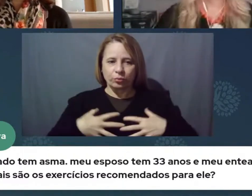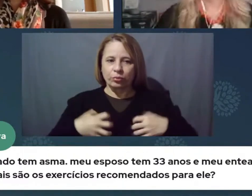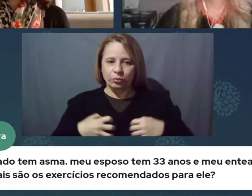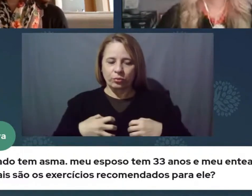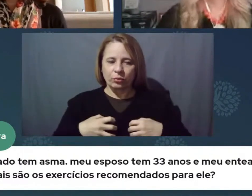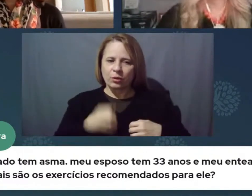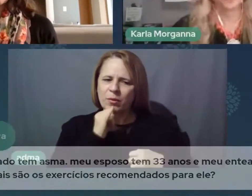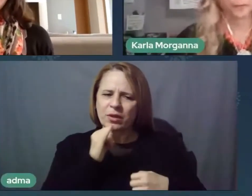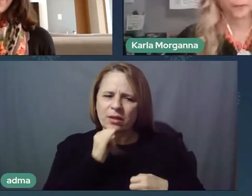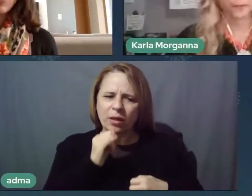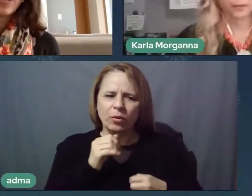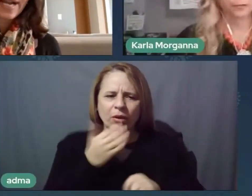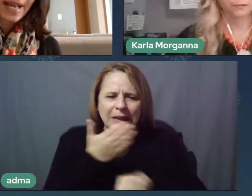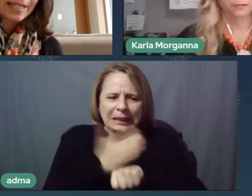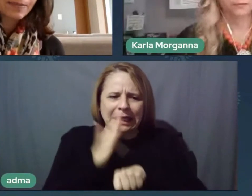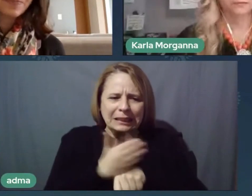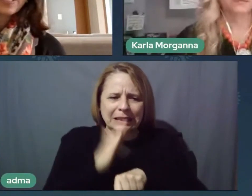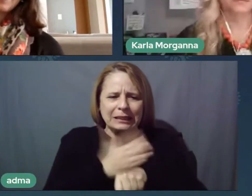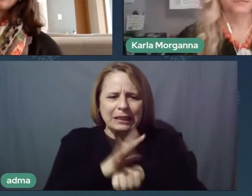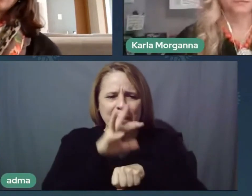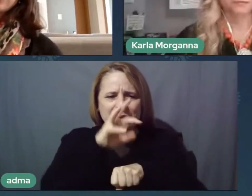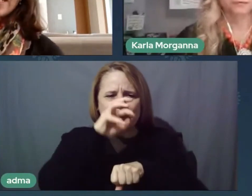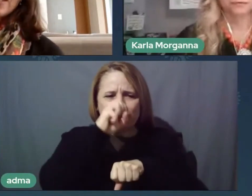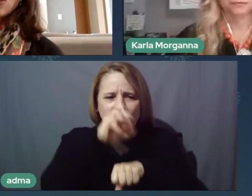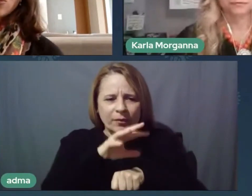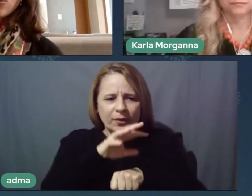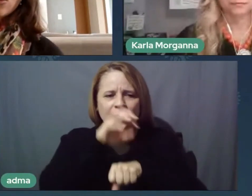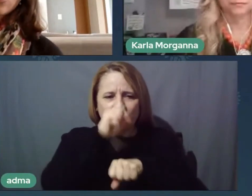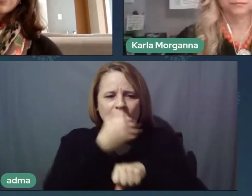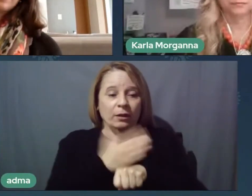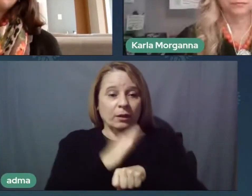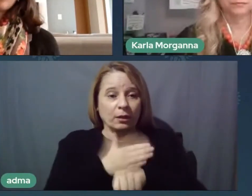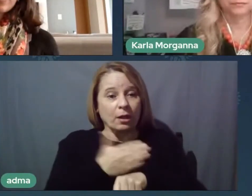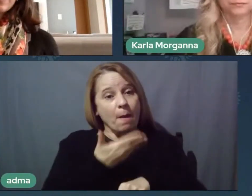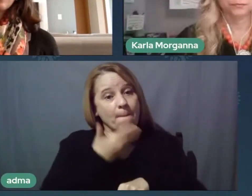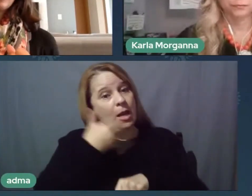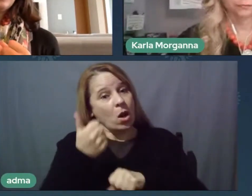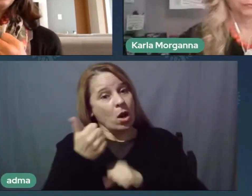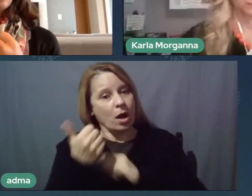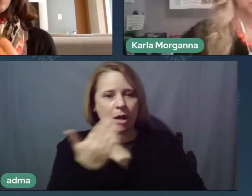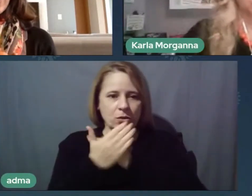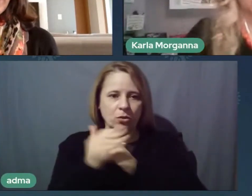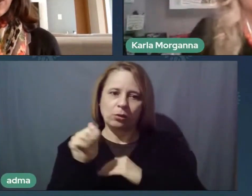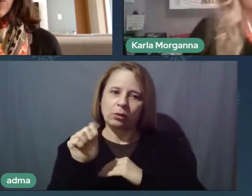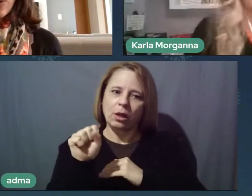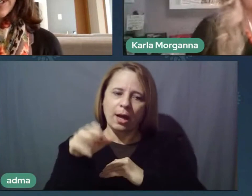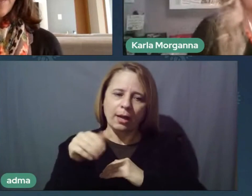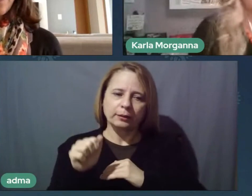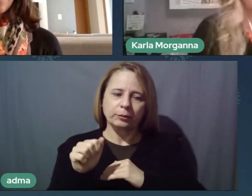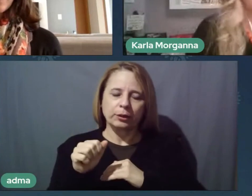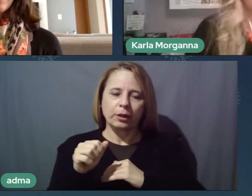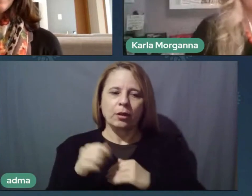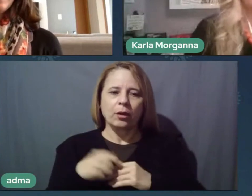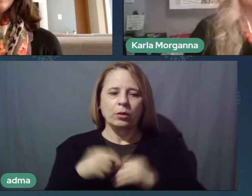exercício respiratório melhora a asma? A gente tem estudos mostrando que yoga